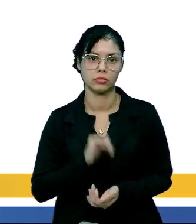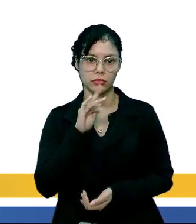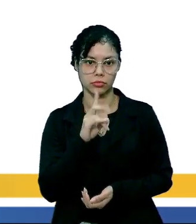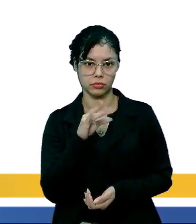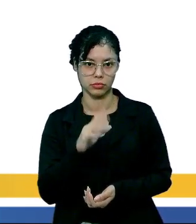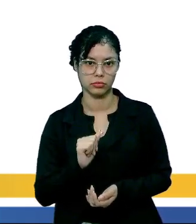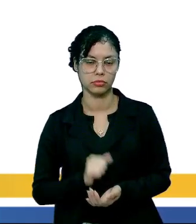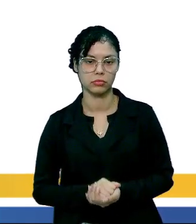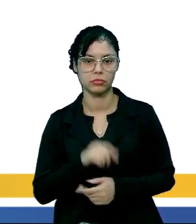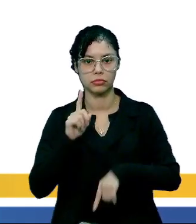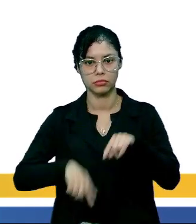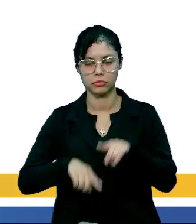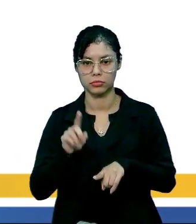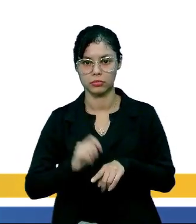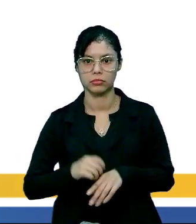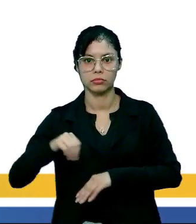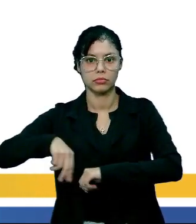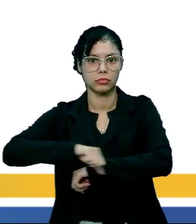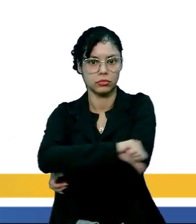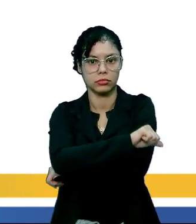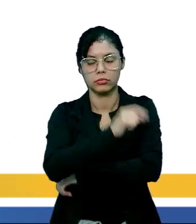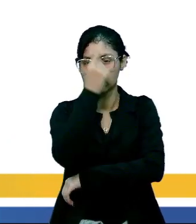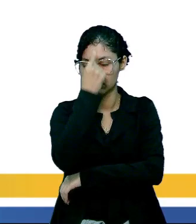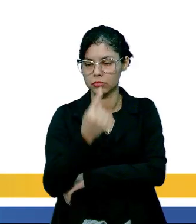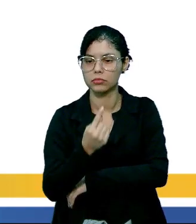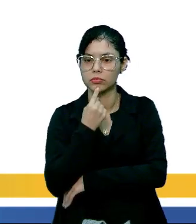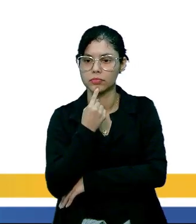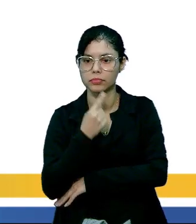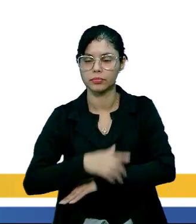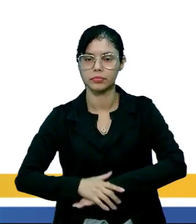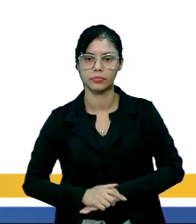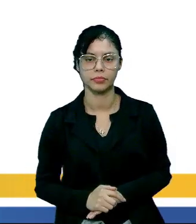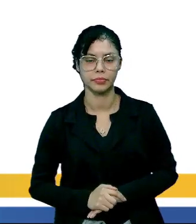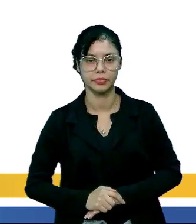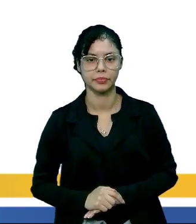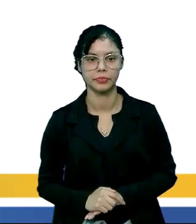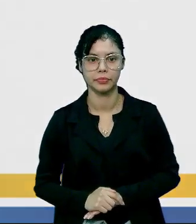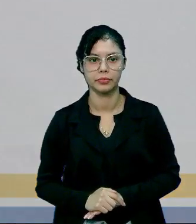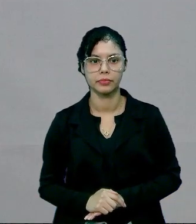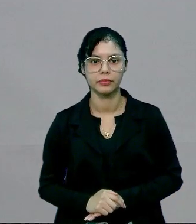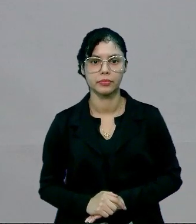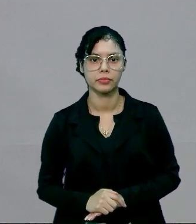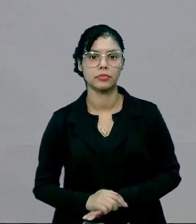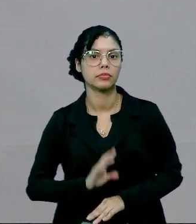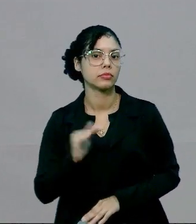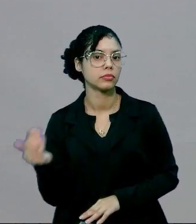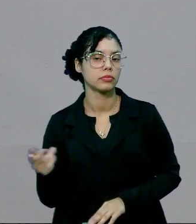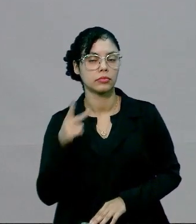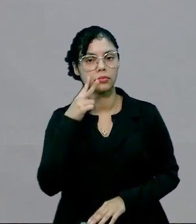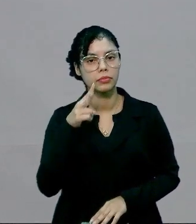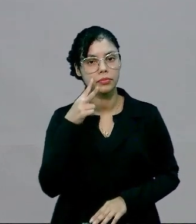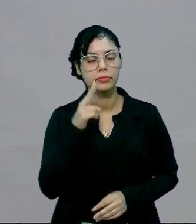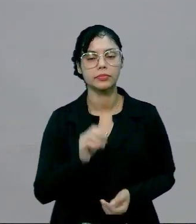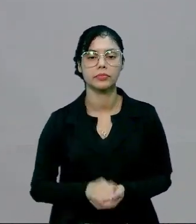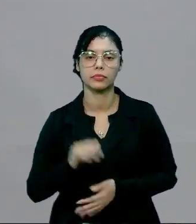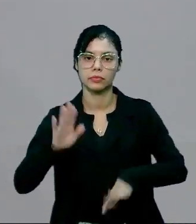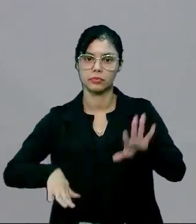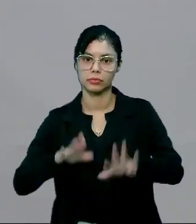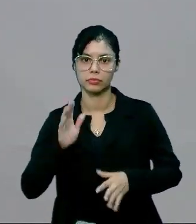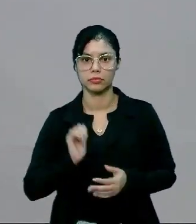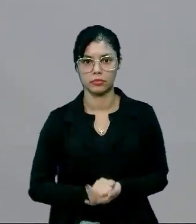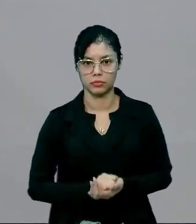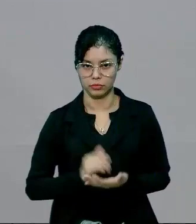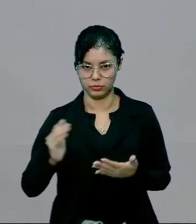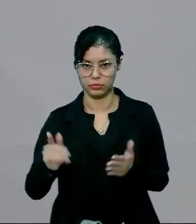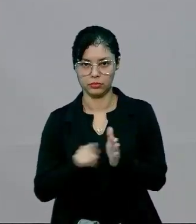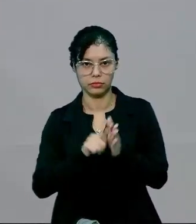da indenização por dano material, moral ou à imagem. Então, quando vocês observam, às vezes,